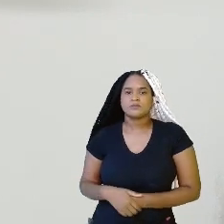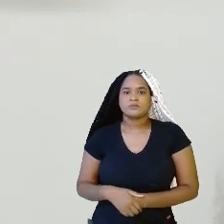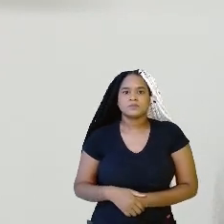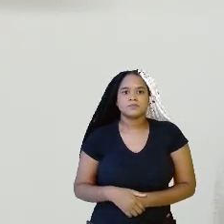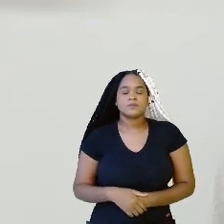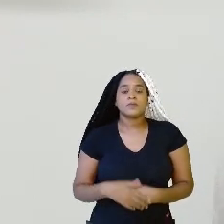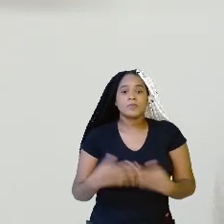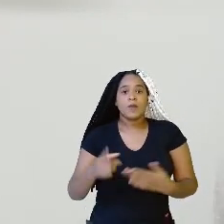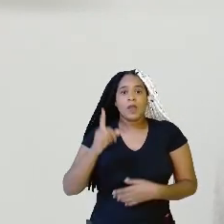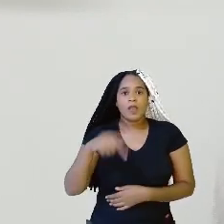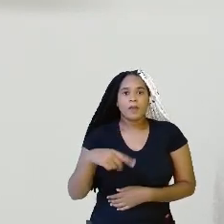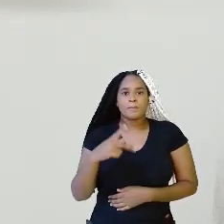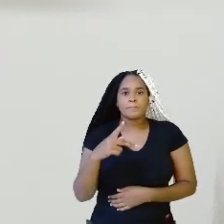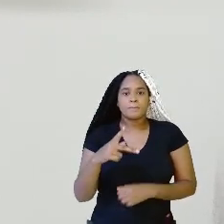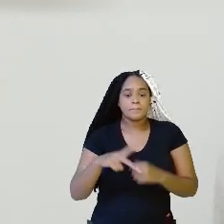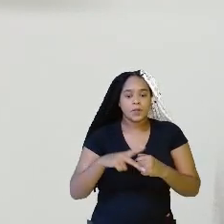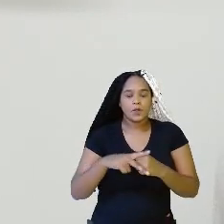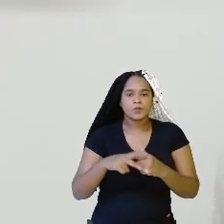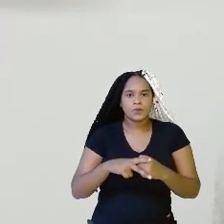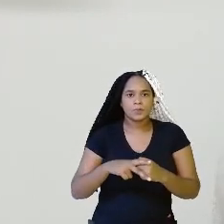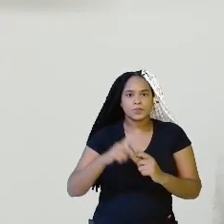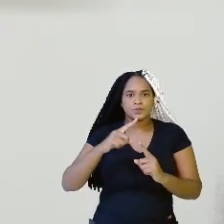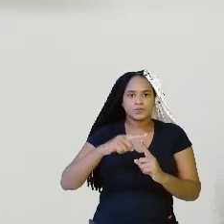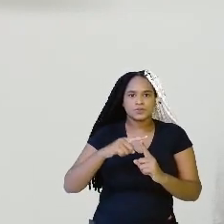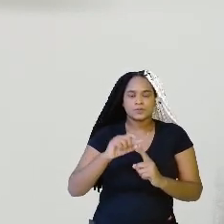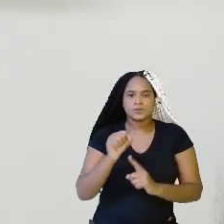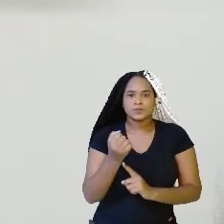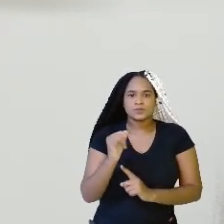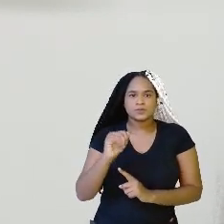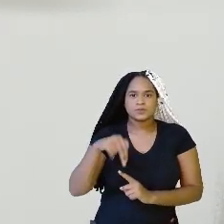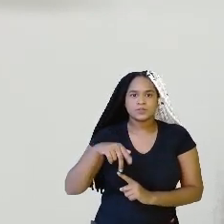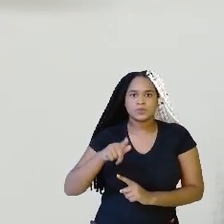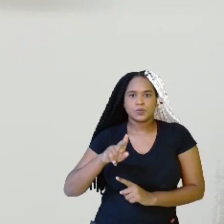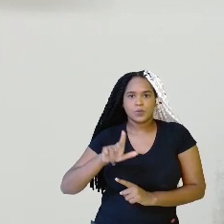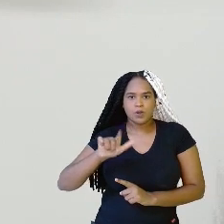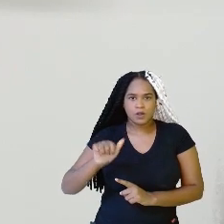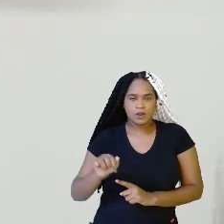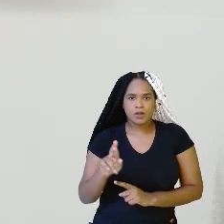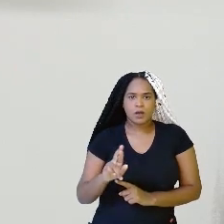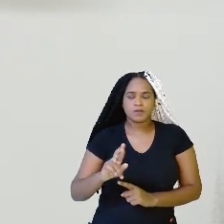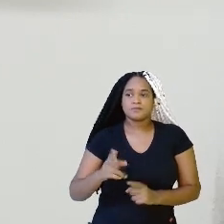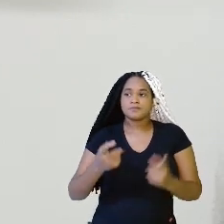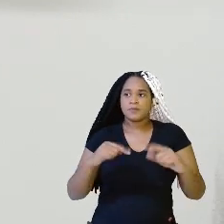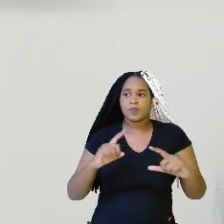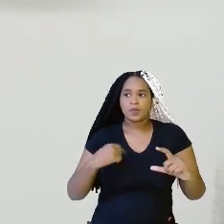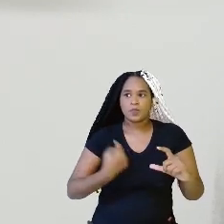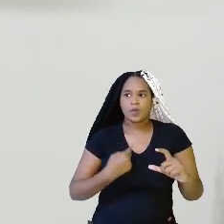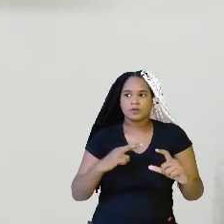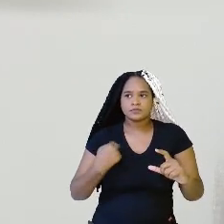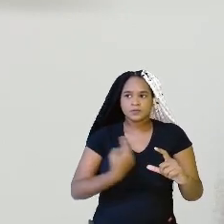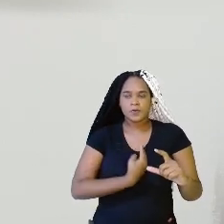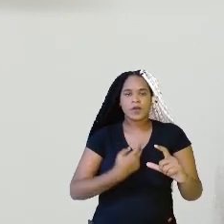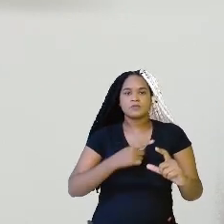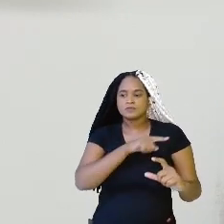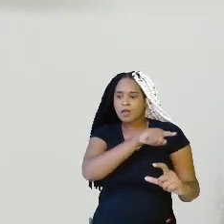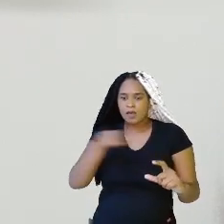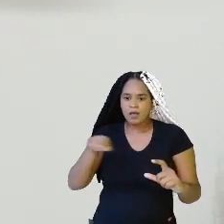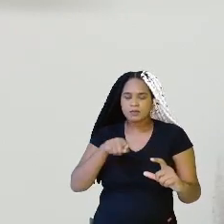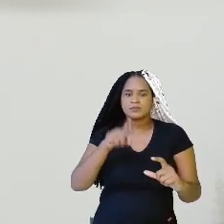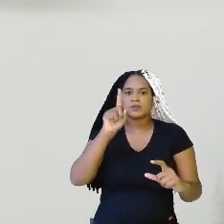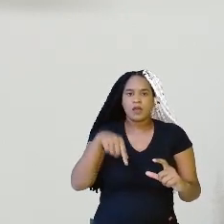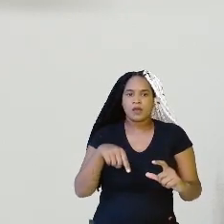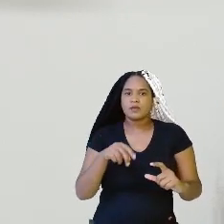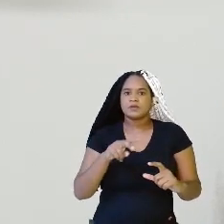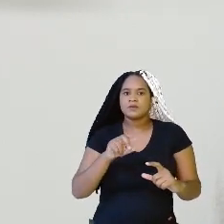caso reto. Os três primeiros, singular. Os três últimos, plural. Vamos ler comigo, vamos participar.